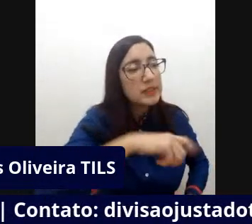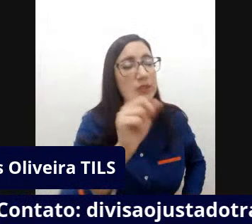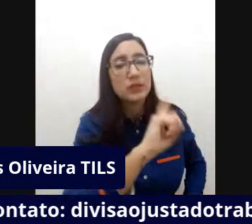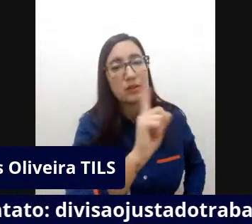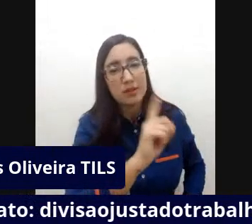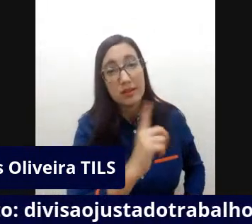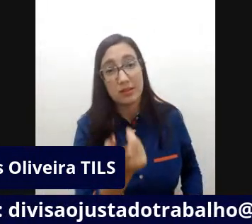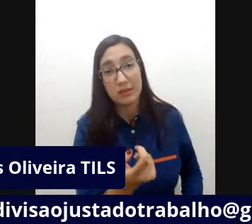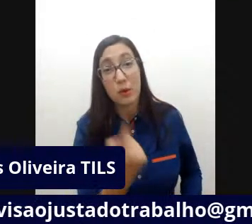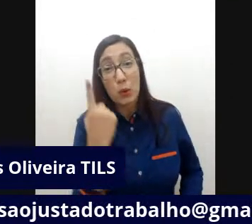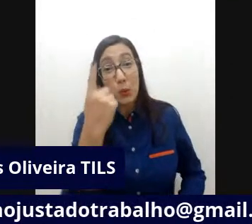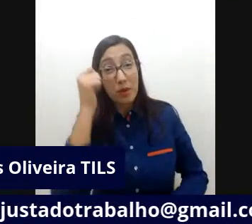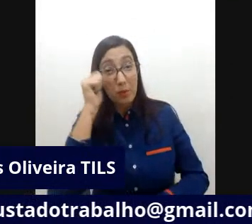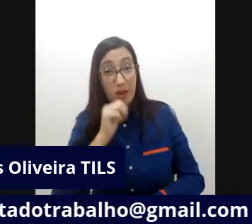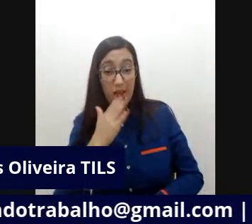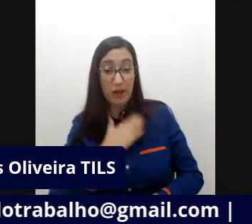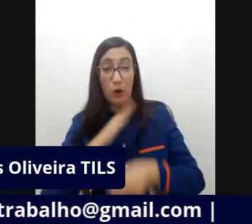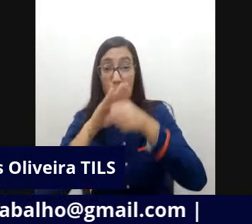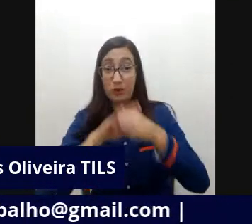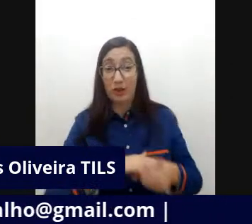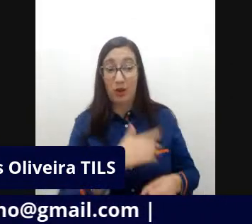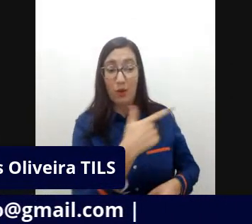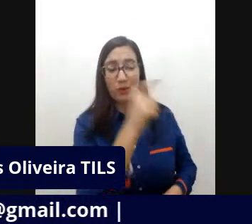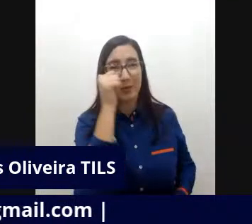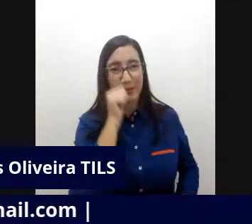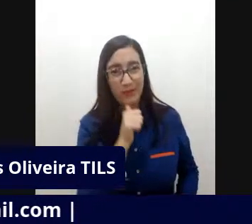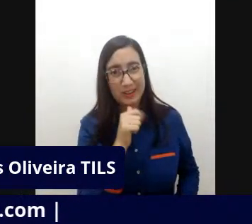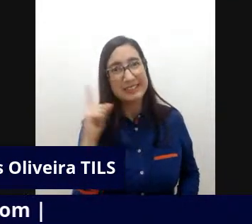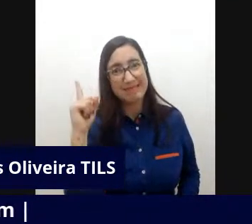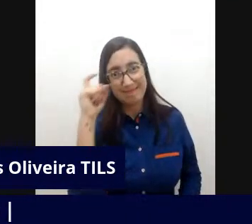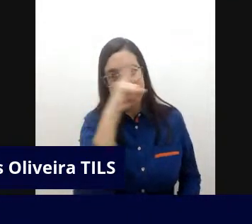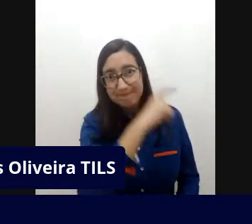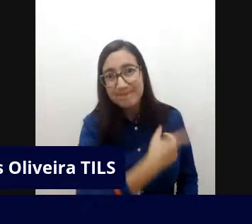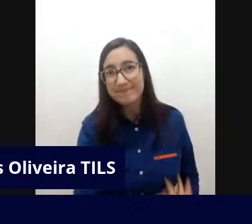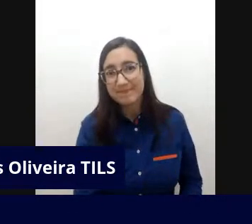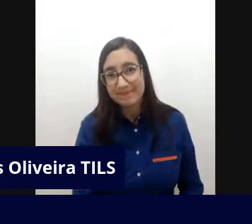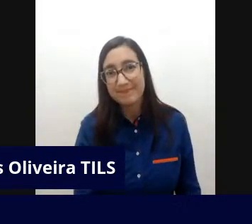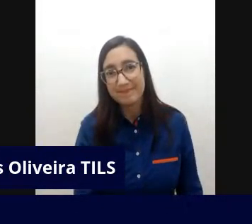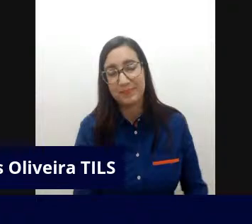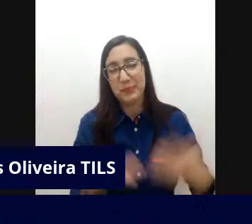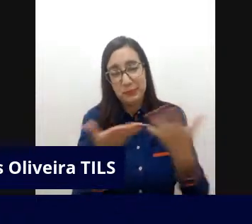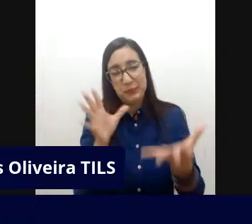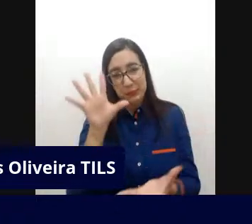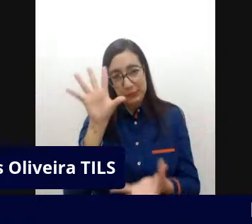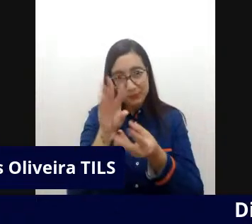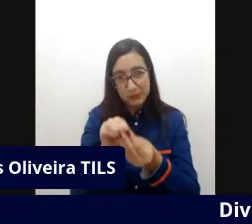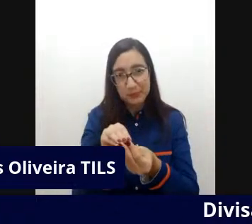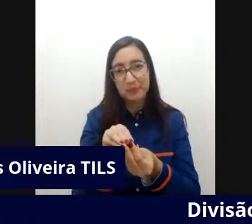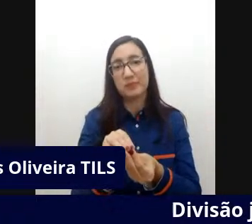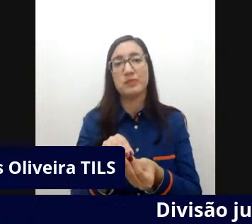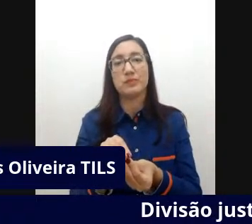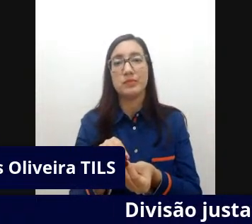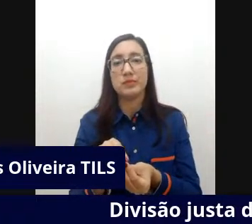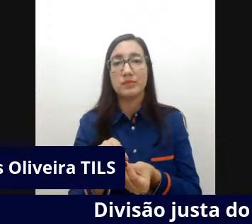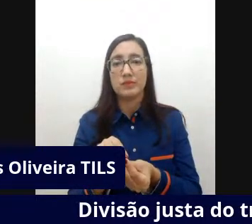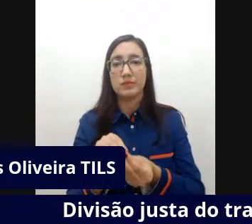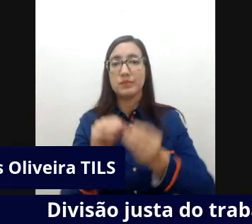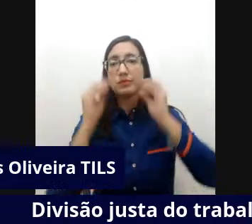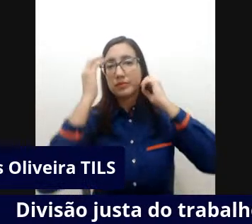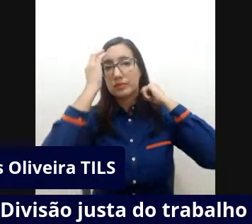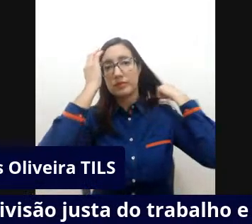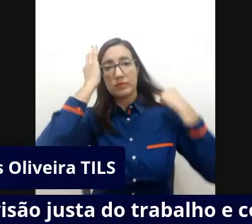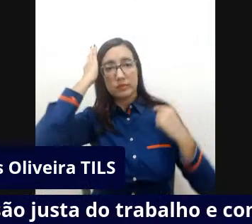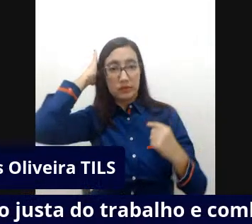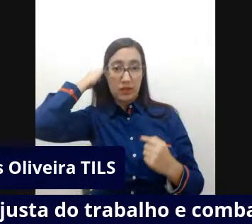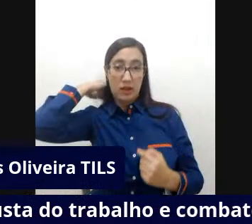desconstruir. E aí eu queria só dizer, por último, que o trabalho doméstico, ele é base de organização da sociedade,